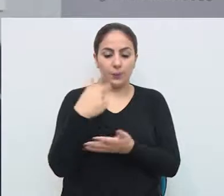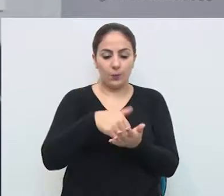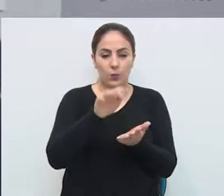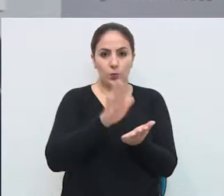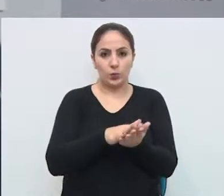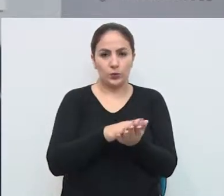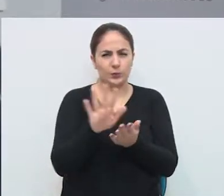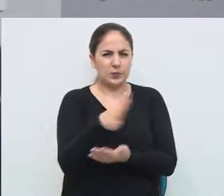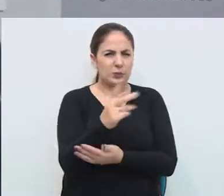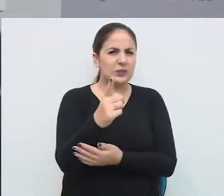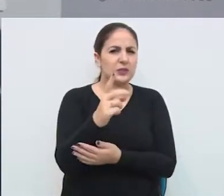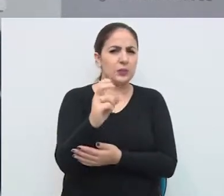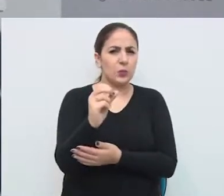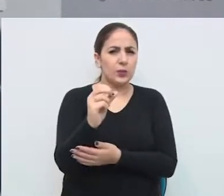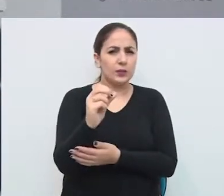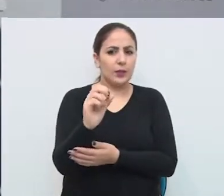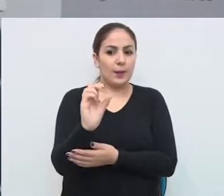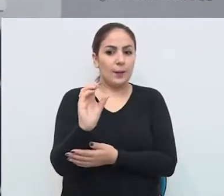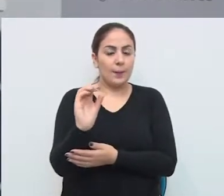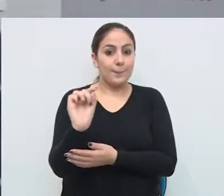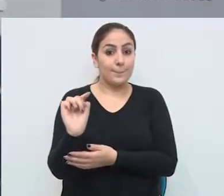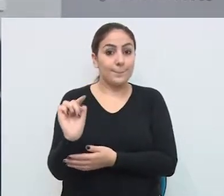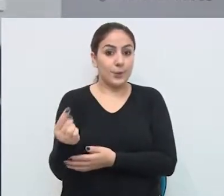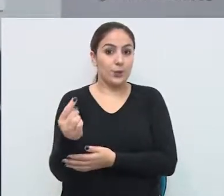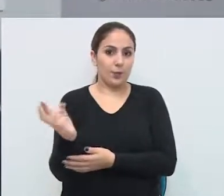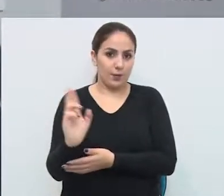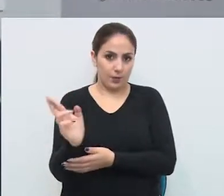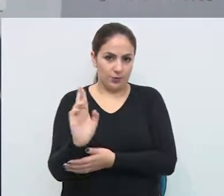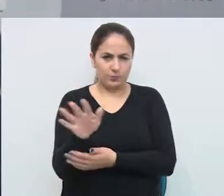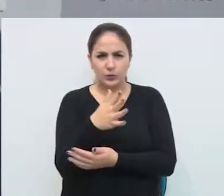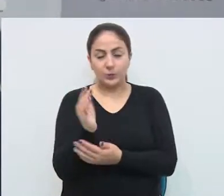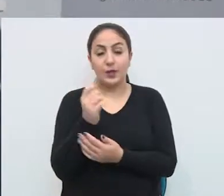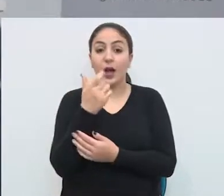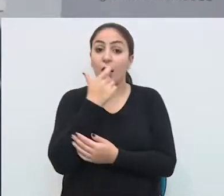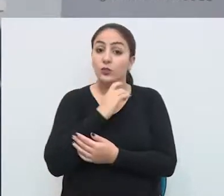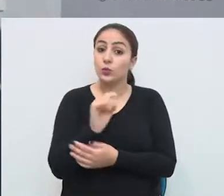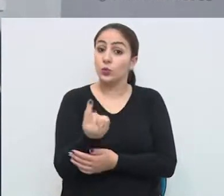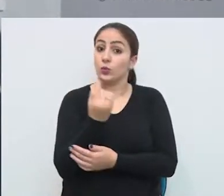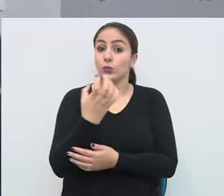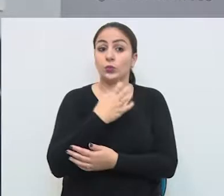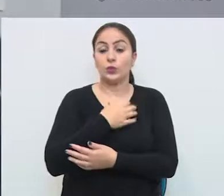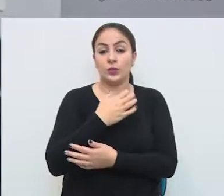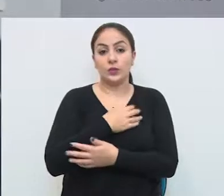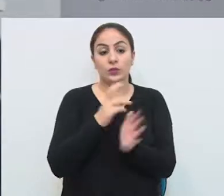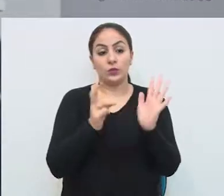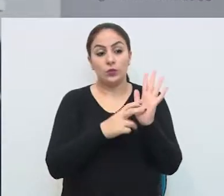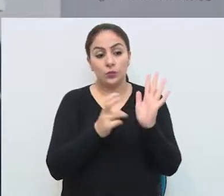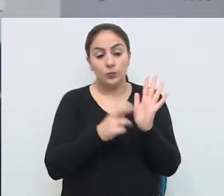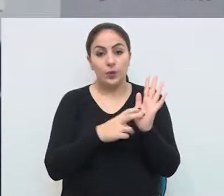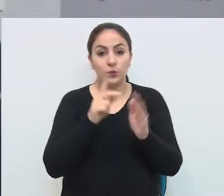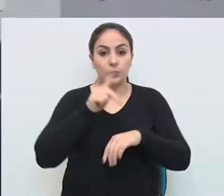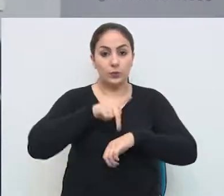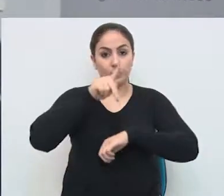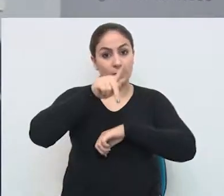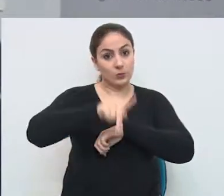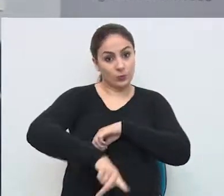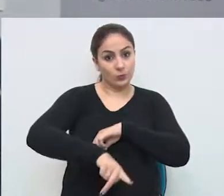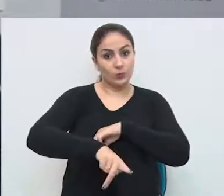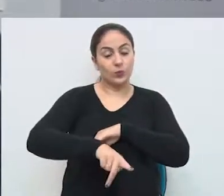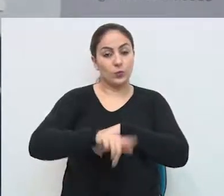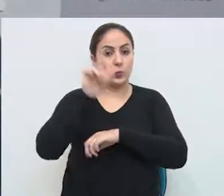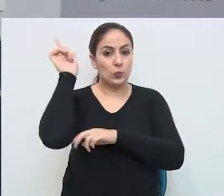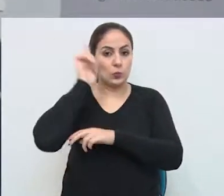mil, mais ou menos. Eu acho que é só dessa forma que as agências bancárias de Passo